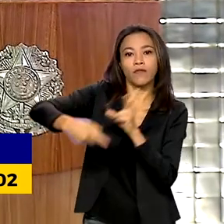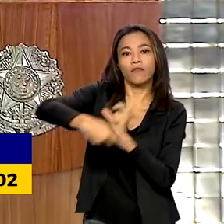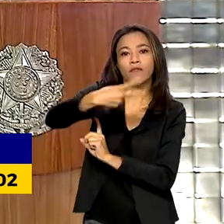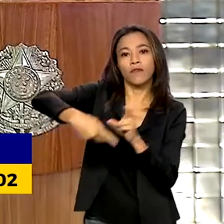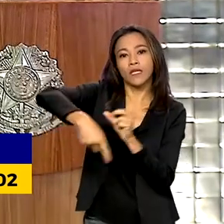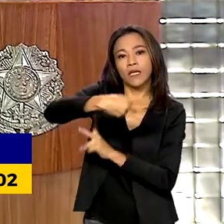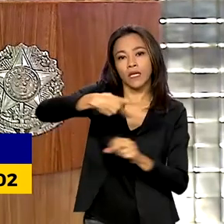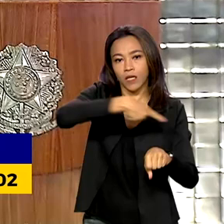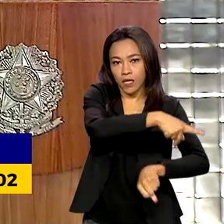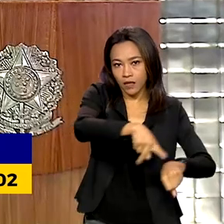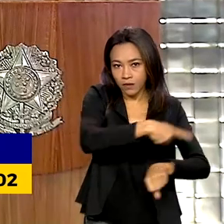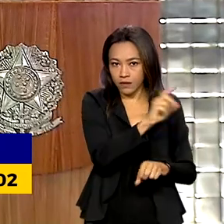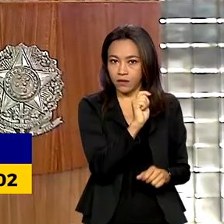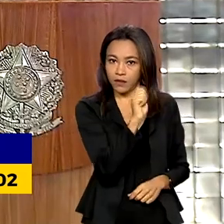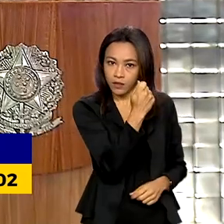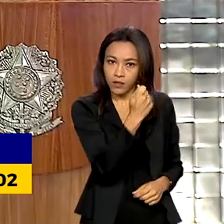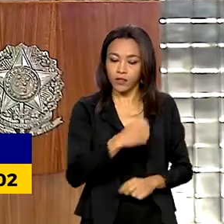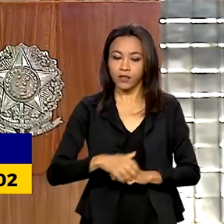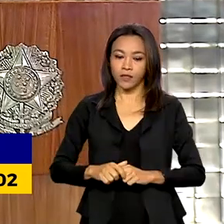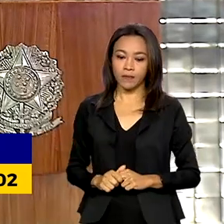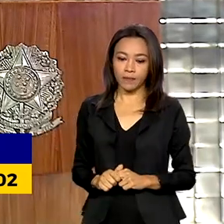Argentina.